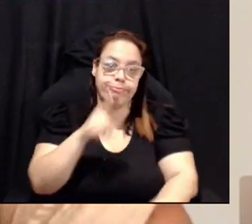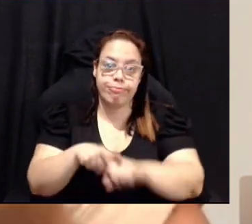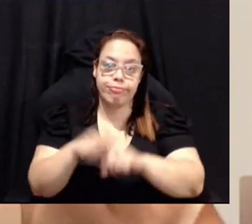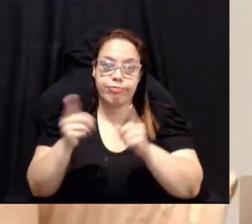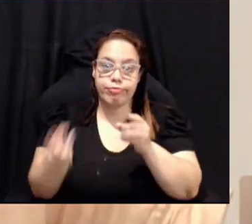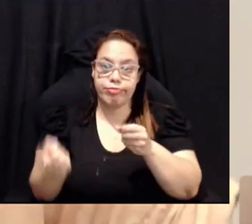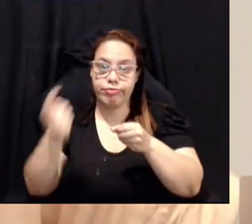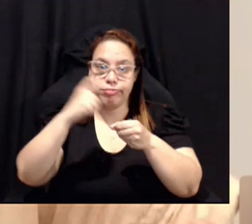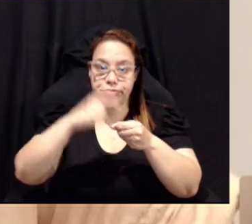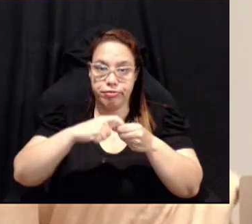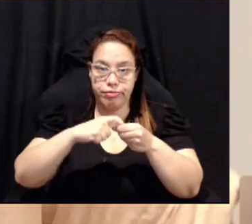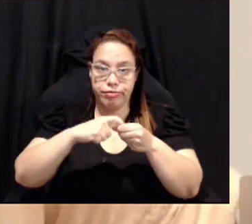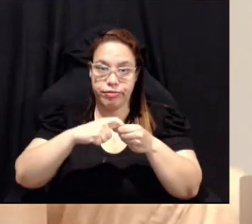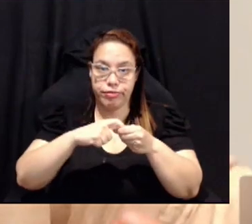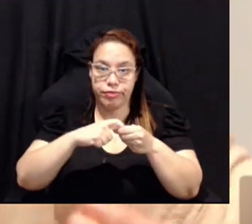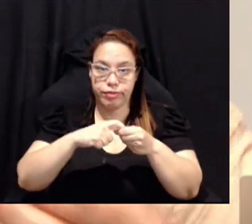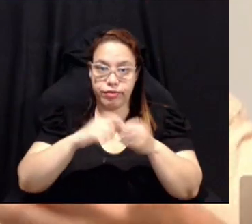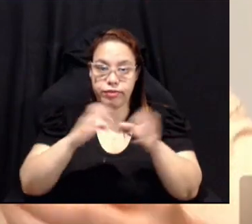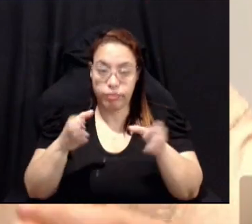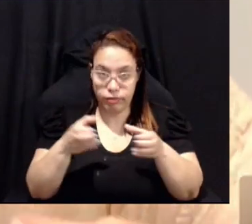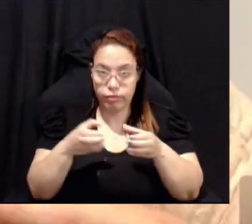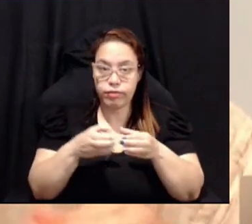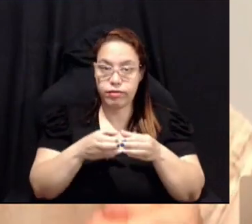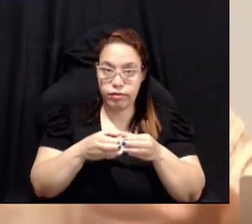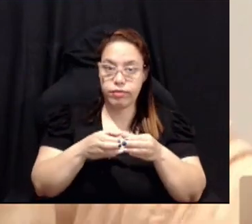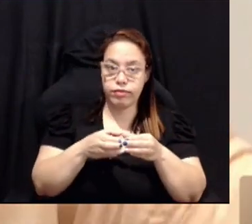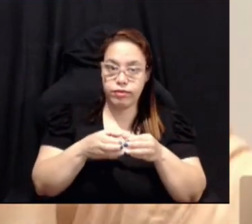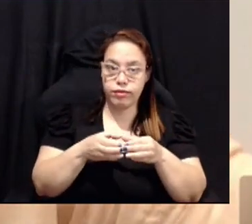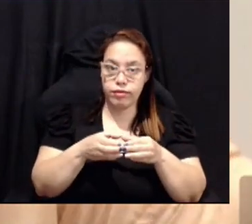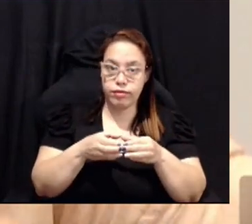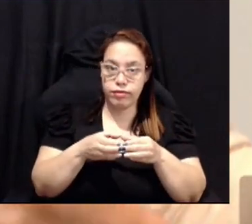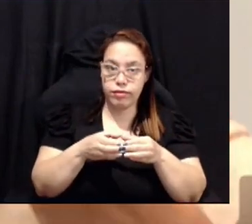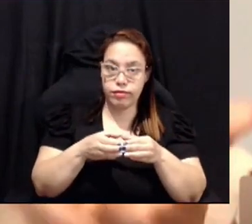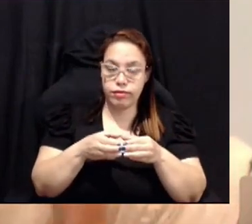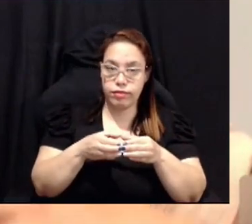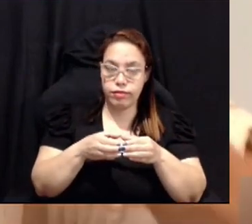uma unanimidade, de